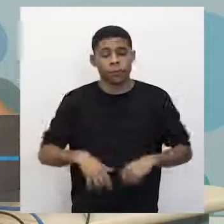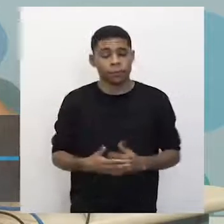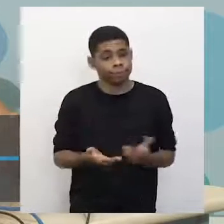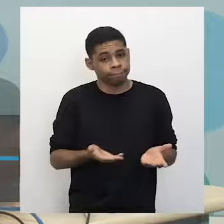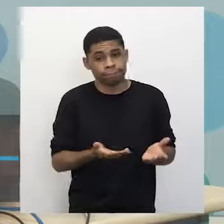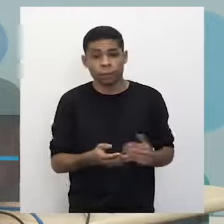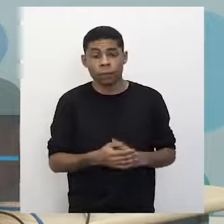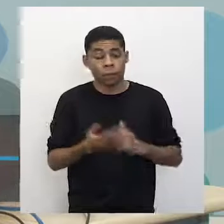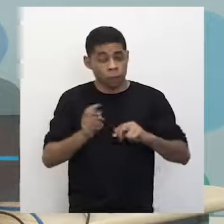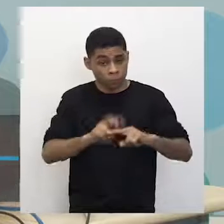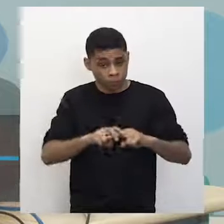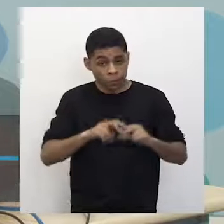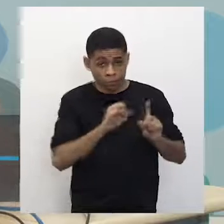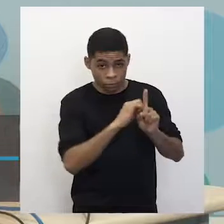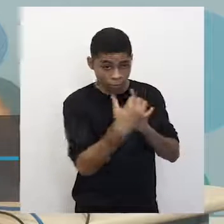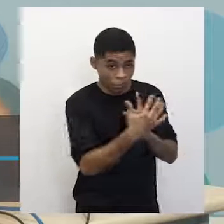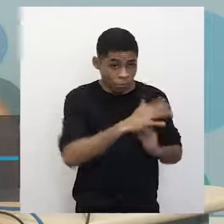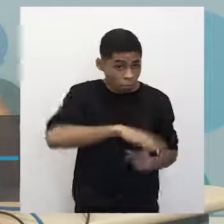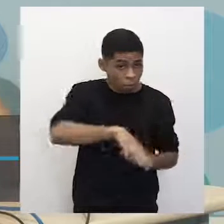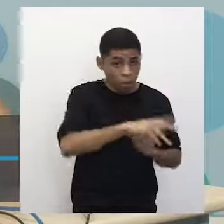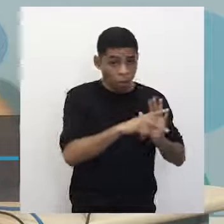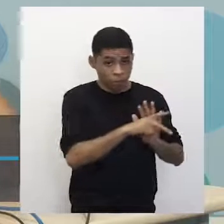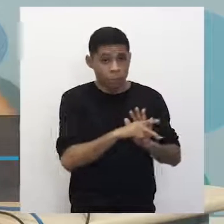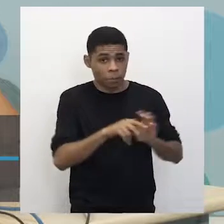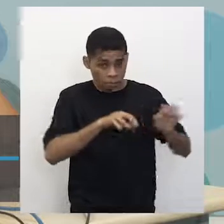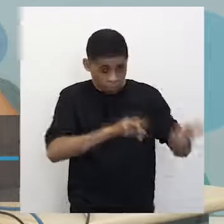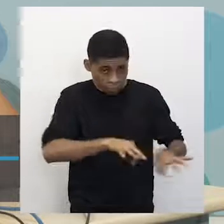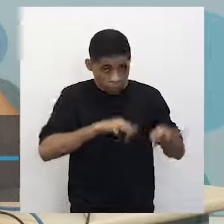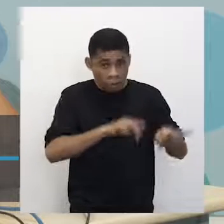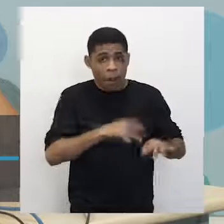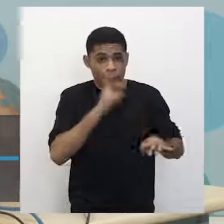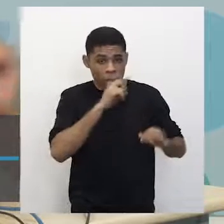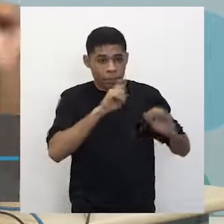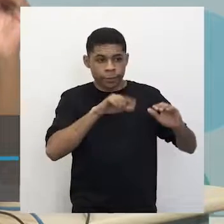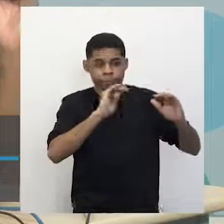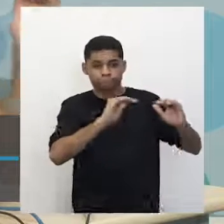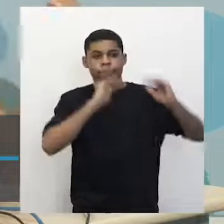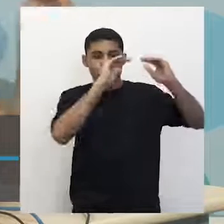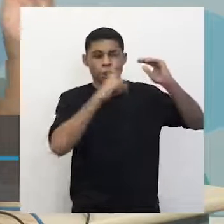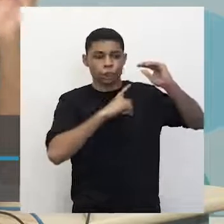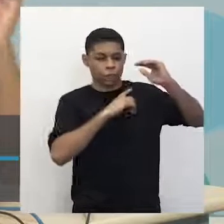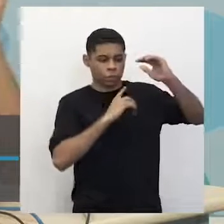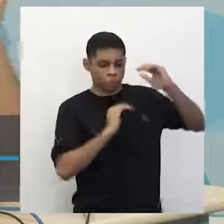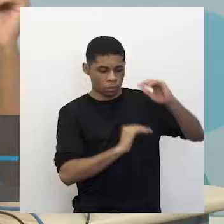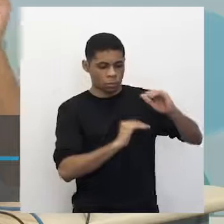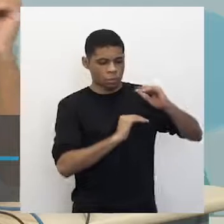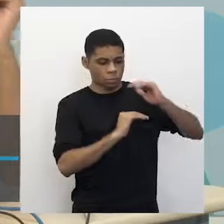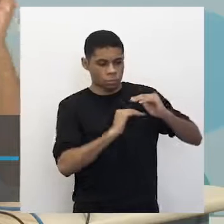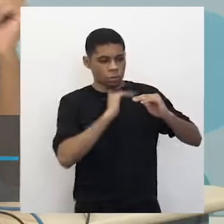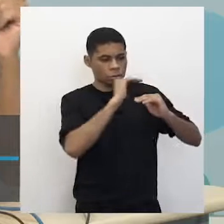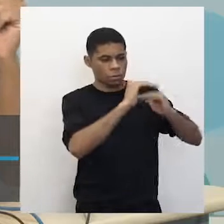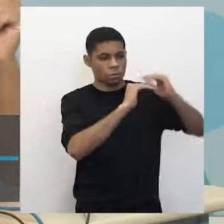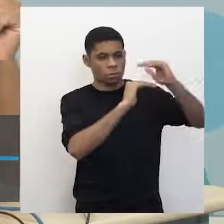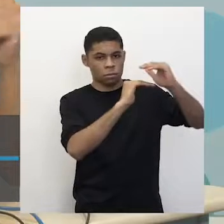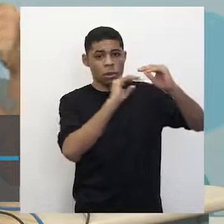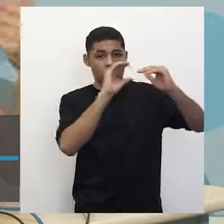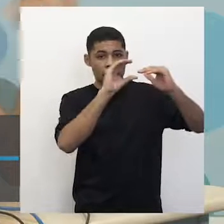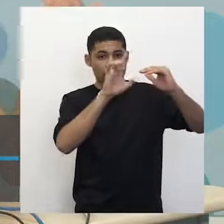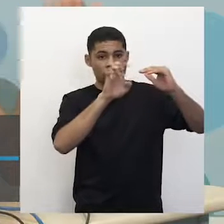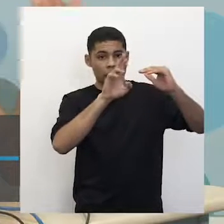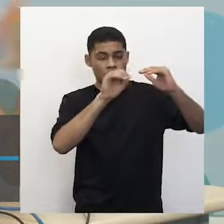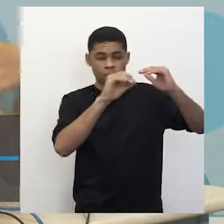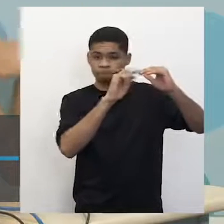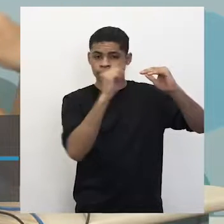diz que a sociedade feudal, ela é hierarquizada, né? Os suzeranos estão acima, né? O clero,